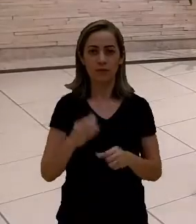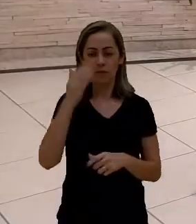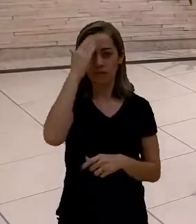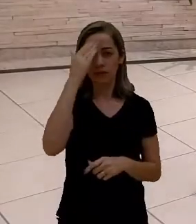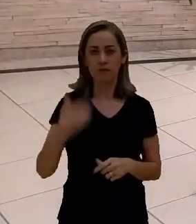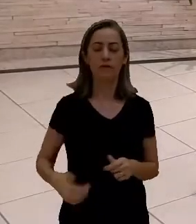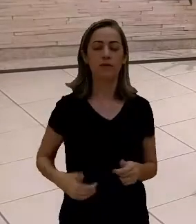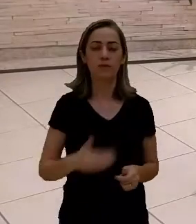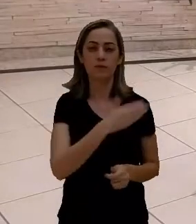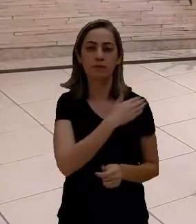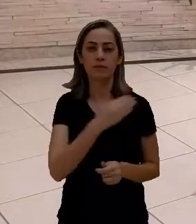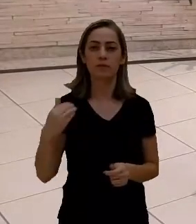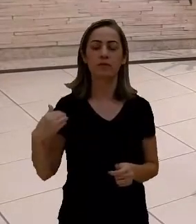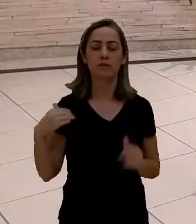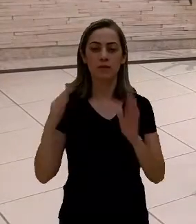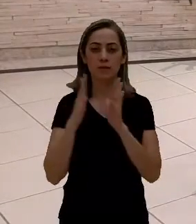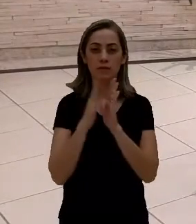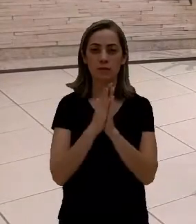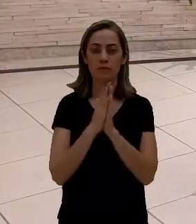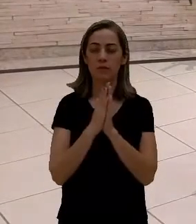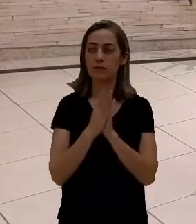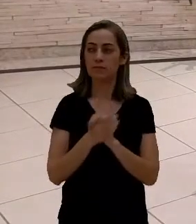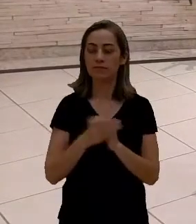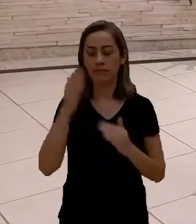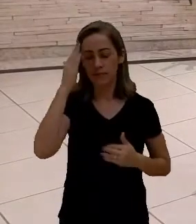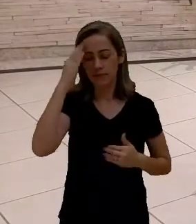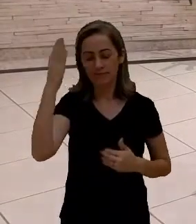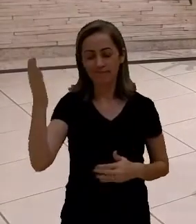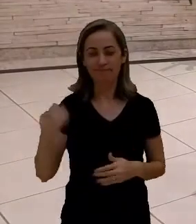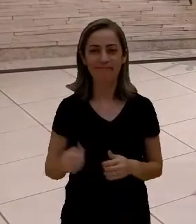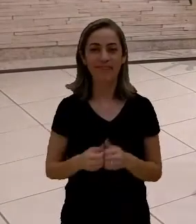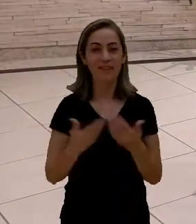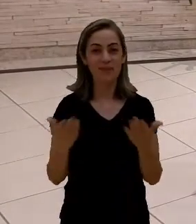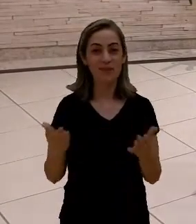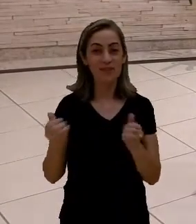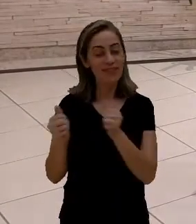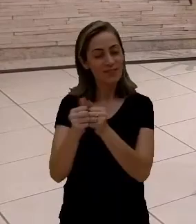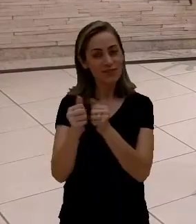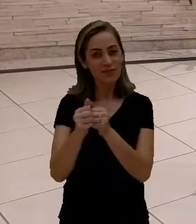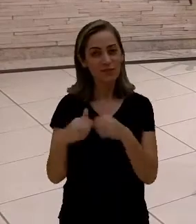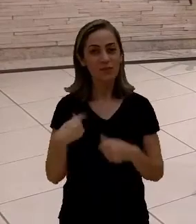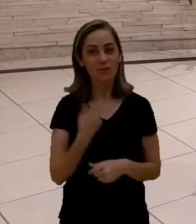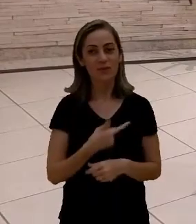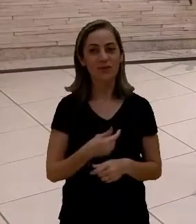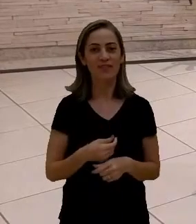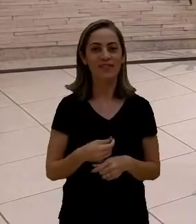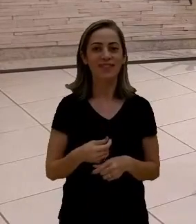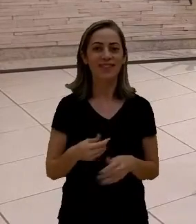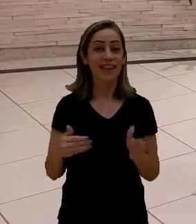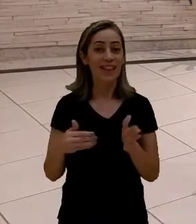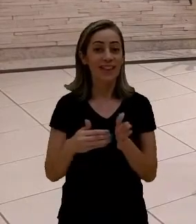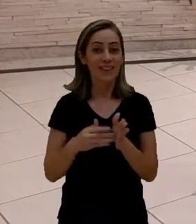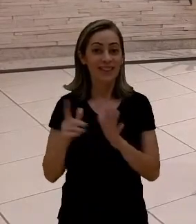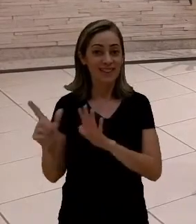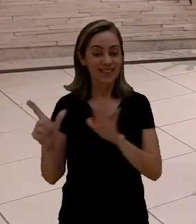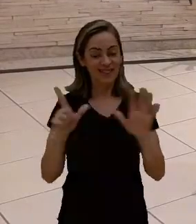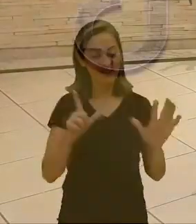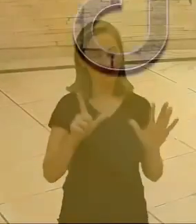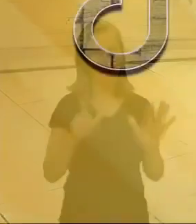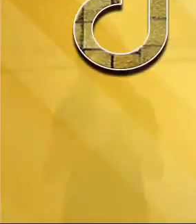Espírito Santo amém Amém muito obrigado a você que nos acompanhou até aqui e até a semana que vem